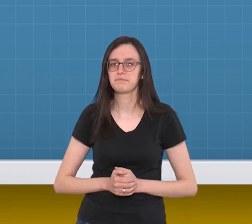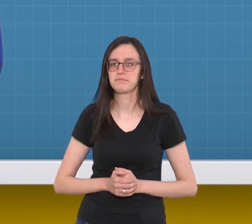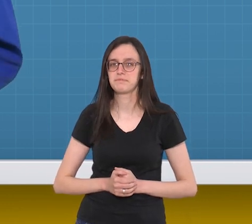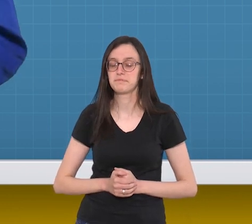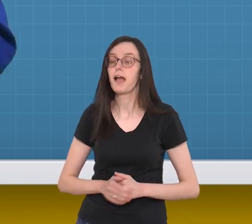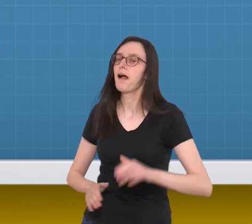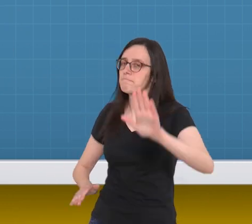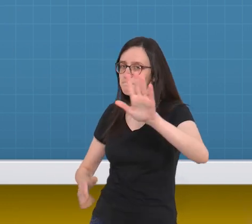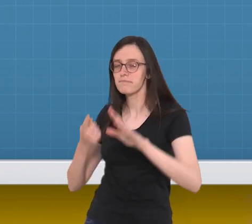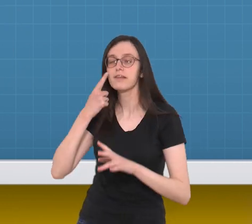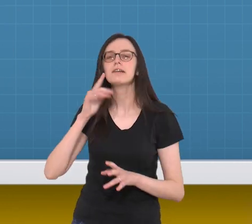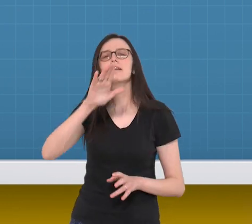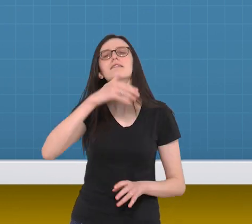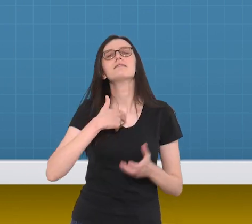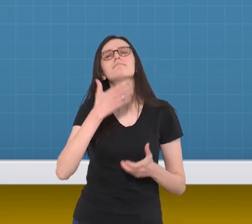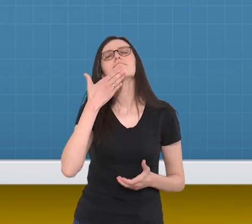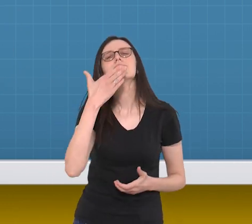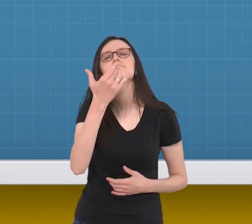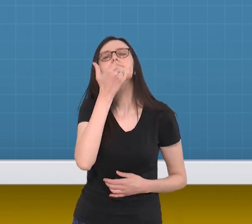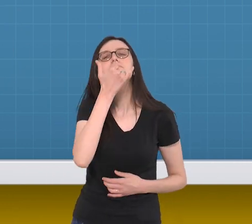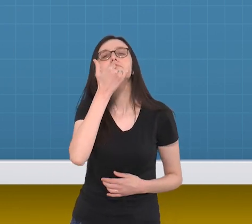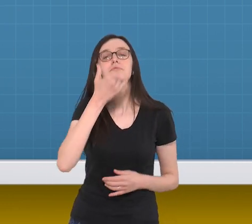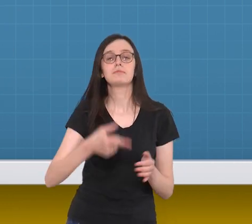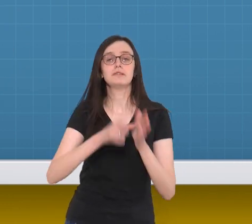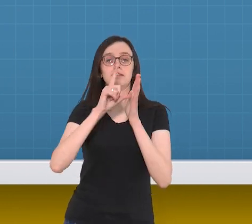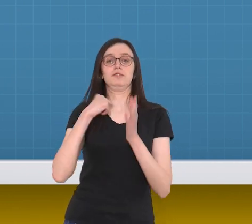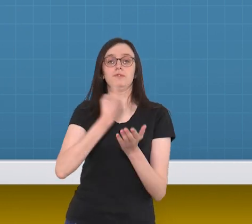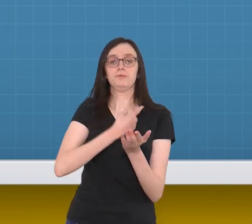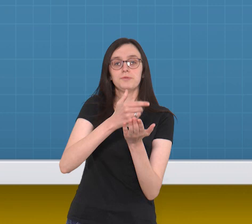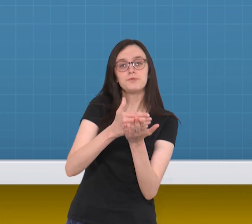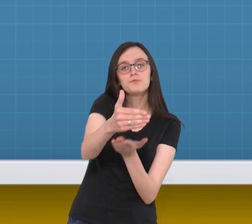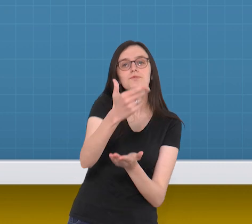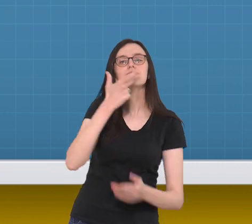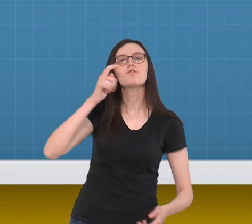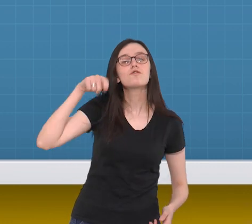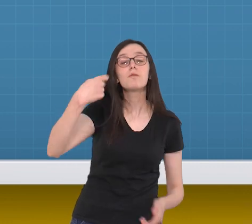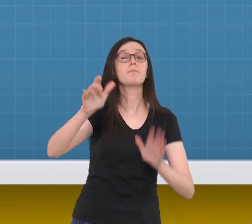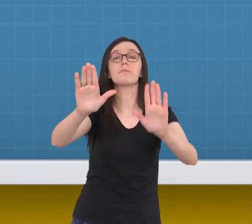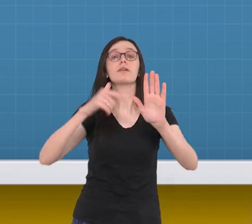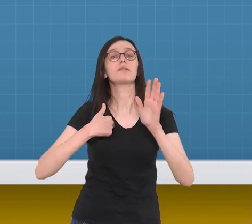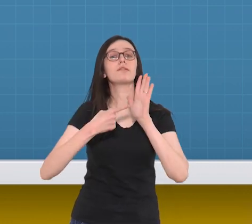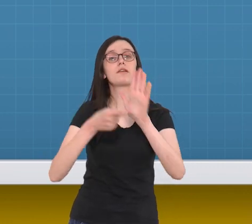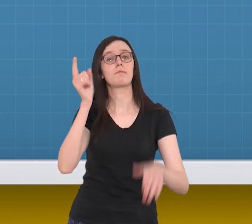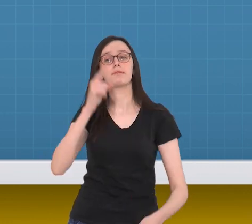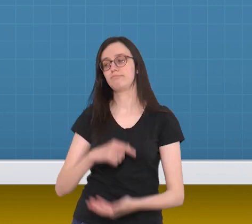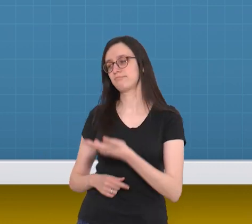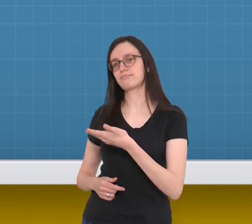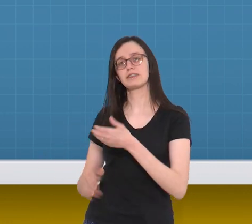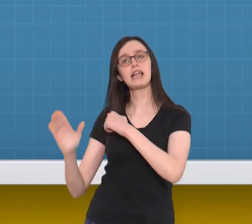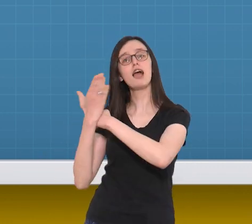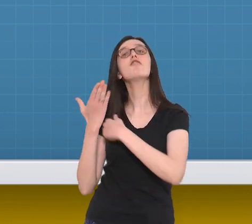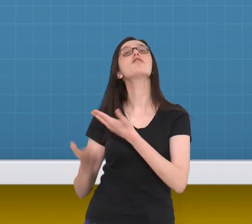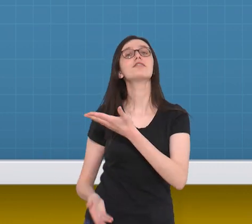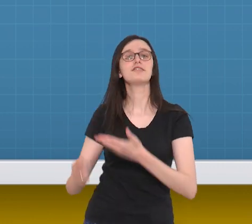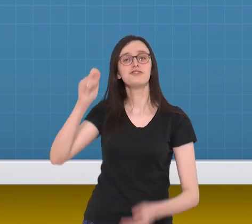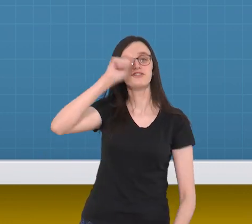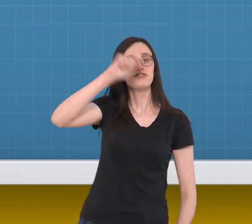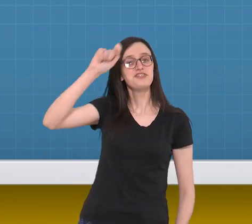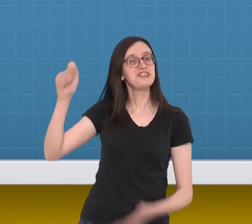Entendi. Gente, eu peço desculpa, antes de começar a aula, antes de começar a falar, eu não apresentei o meu assistente, o Sr.